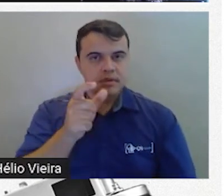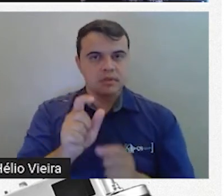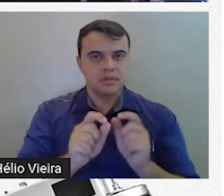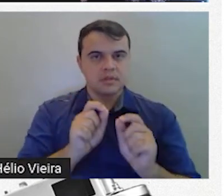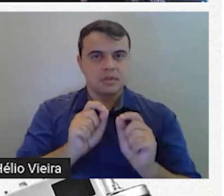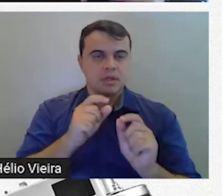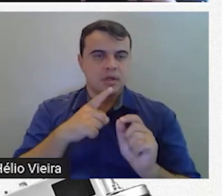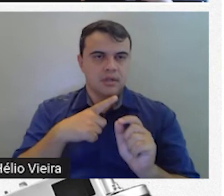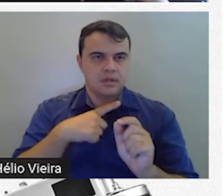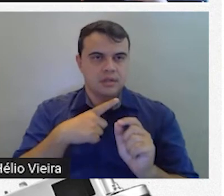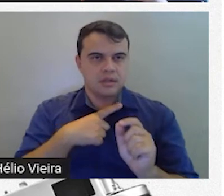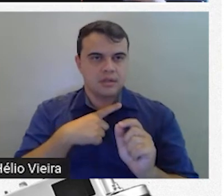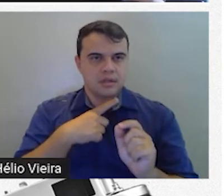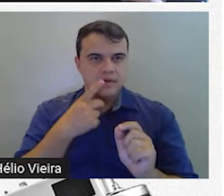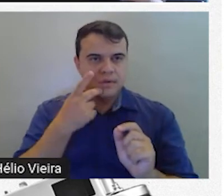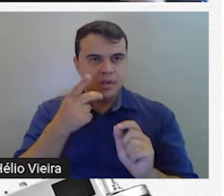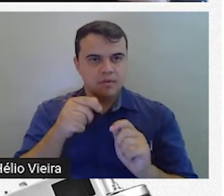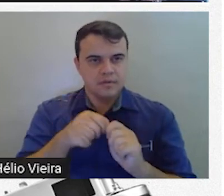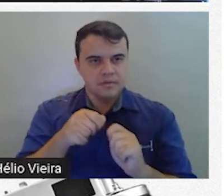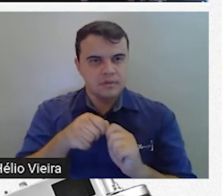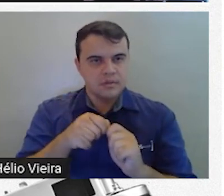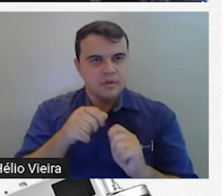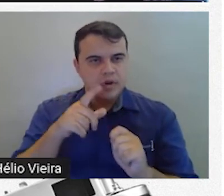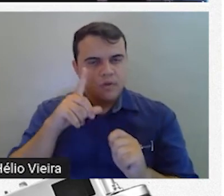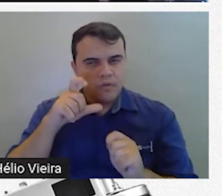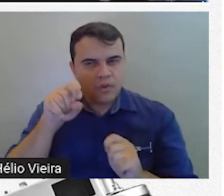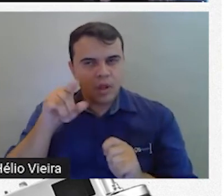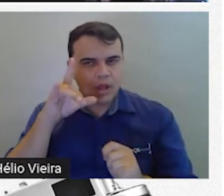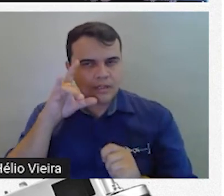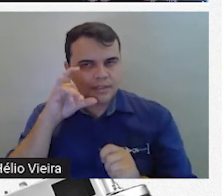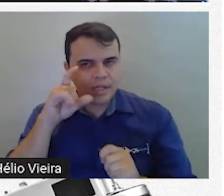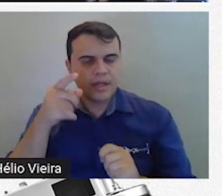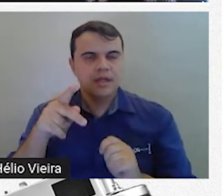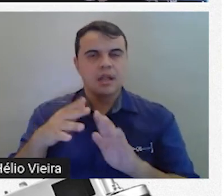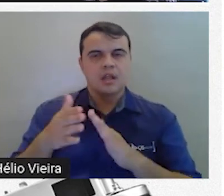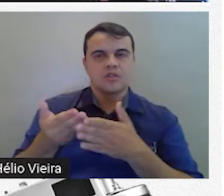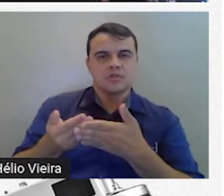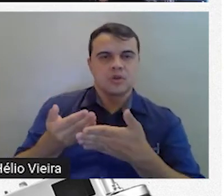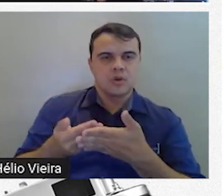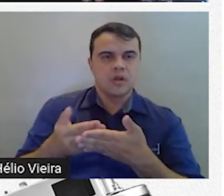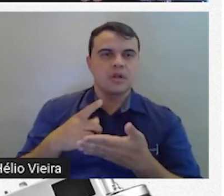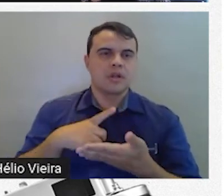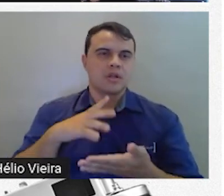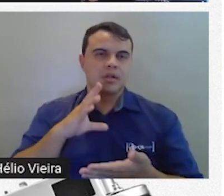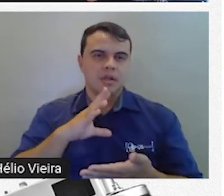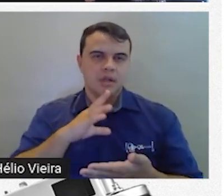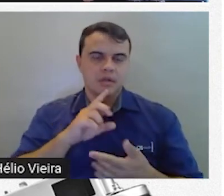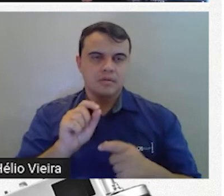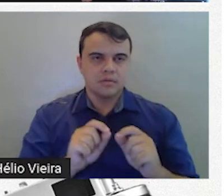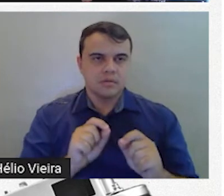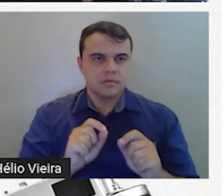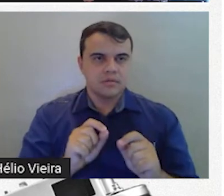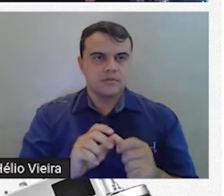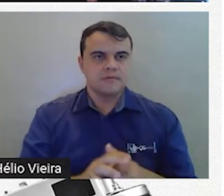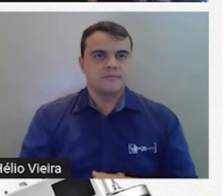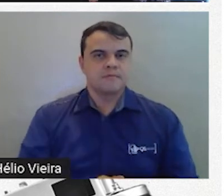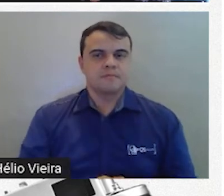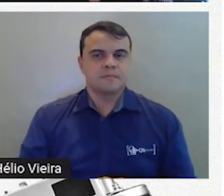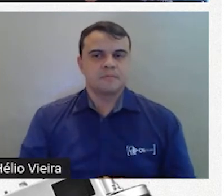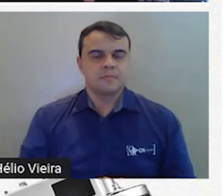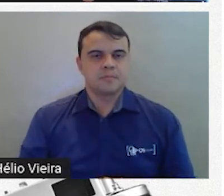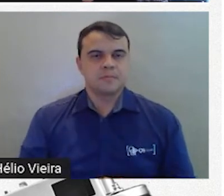levar essas fotografias para o Instagram da escola, né? Que aí